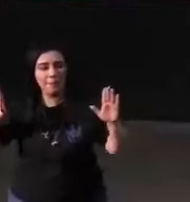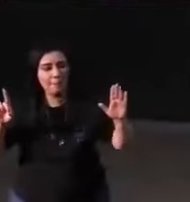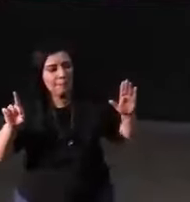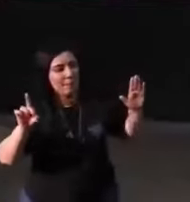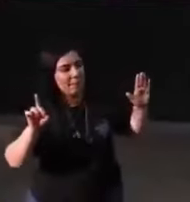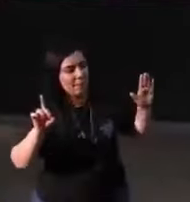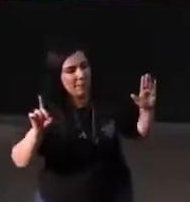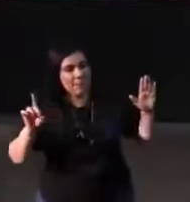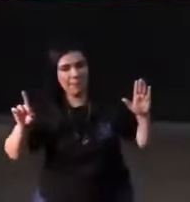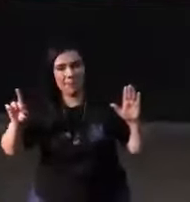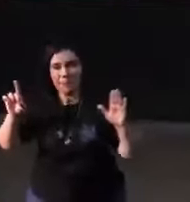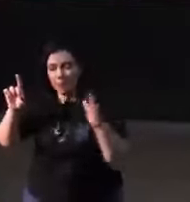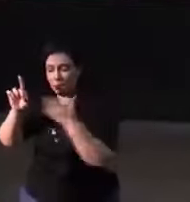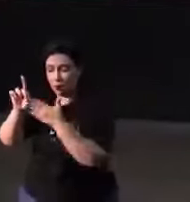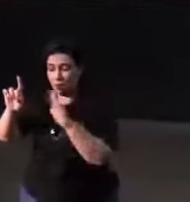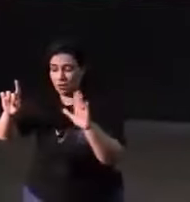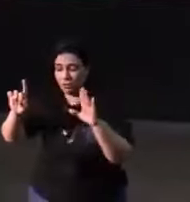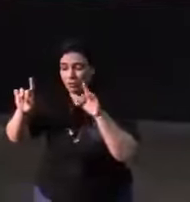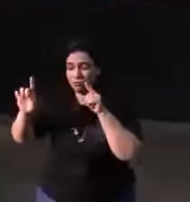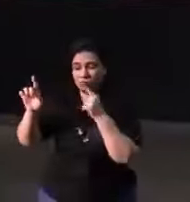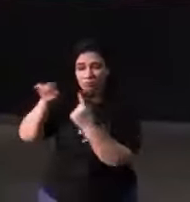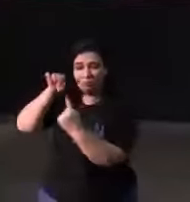Podem fechar.